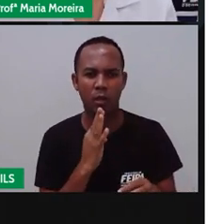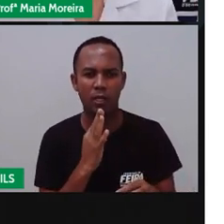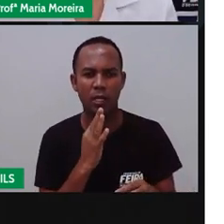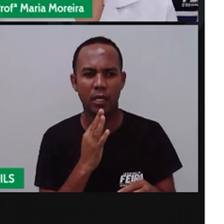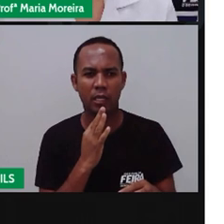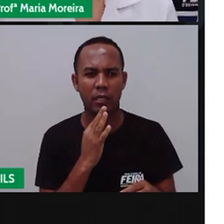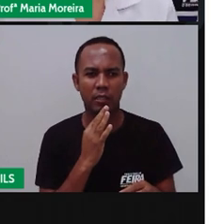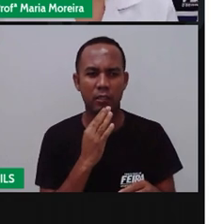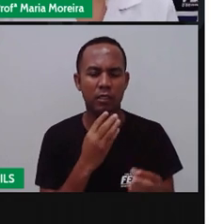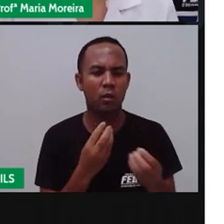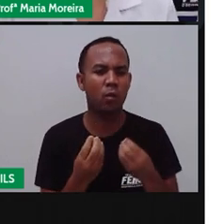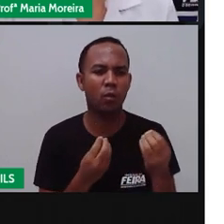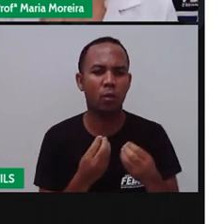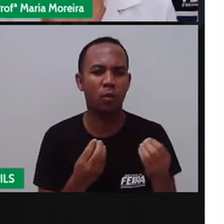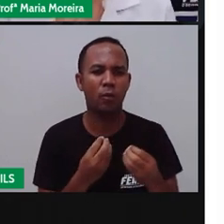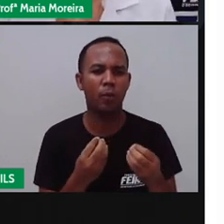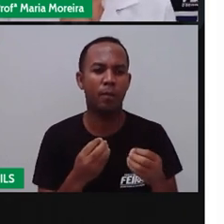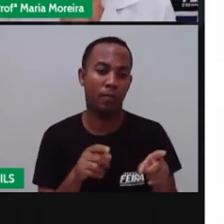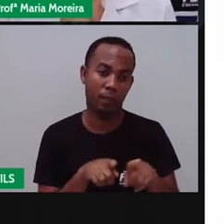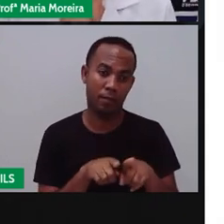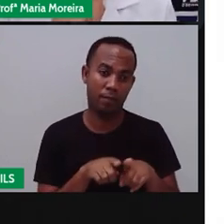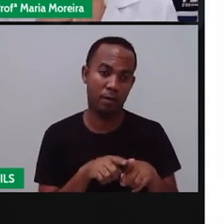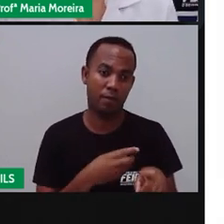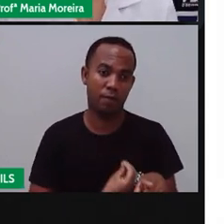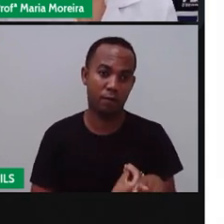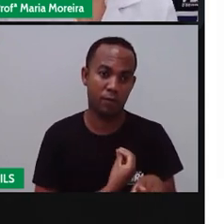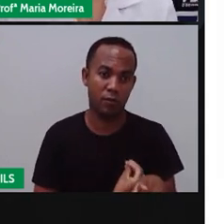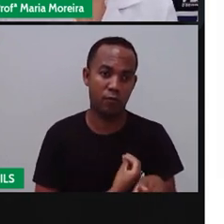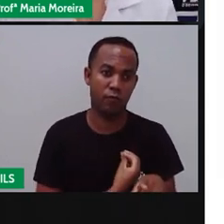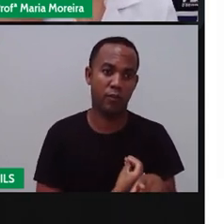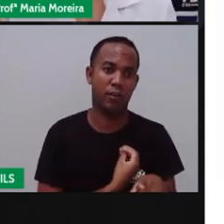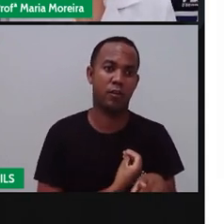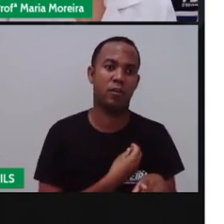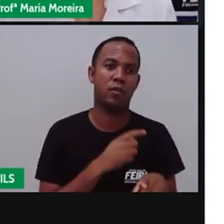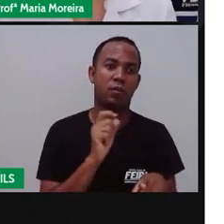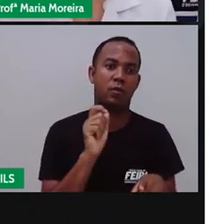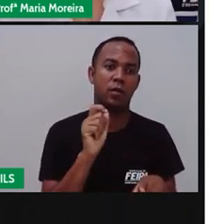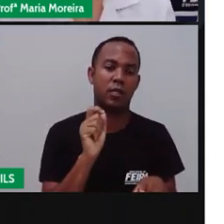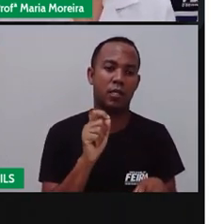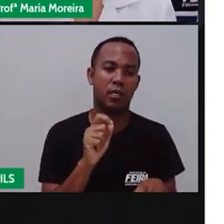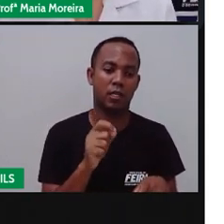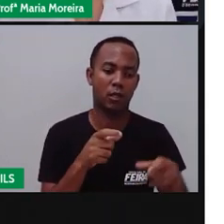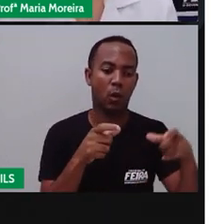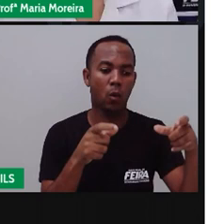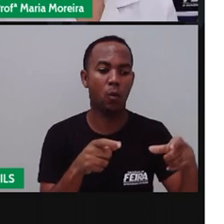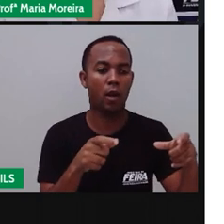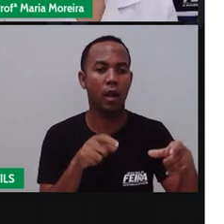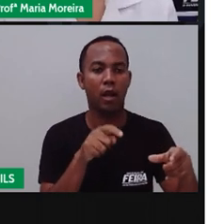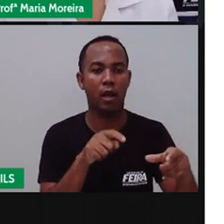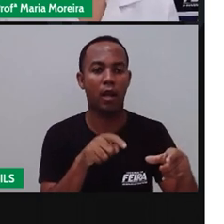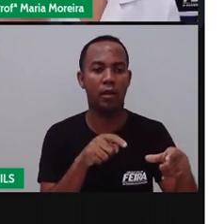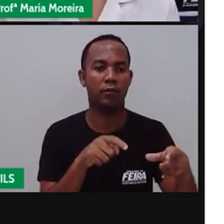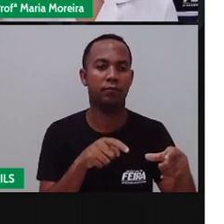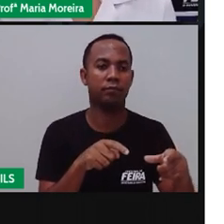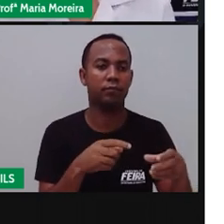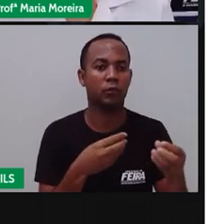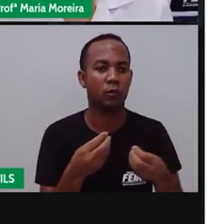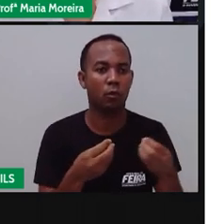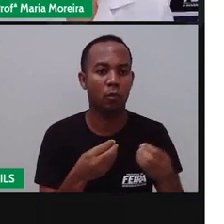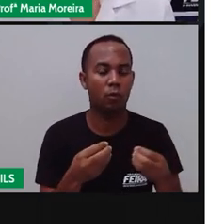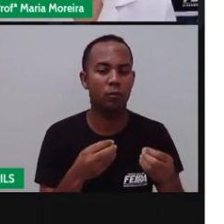principalmente, a gente faz o que a gente revive, né? Naquele momento, aquele lugar. Então a gente revive o quê?